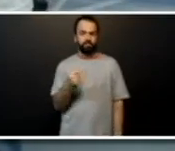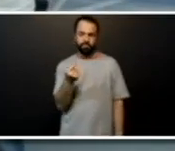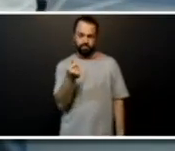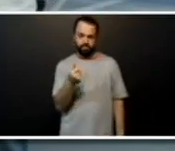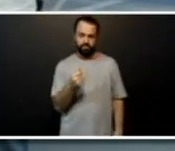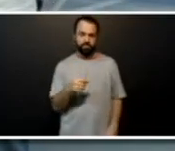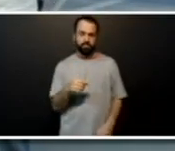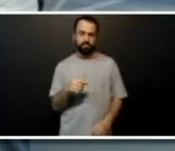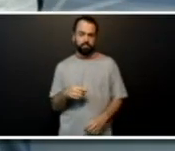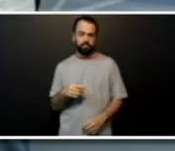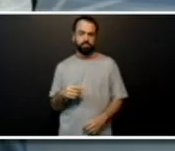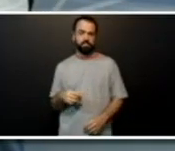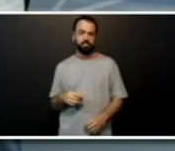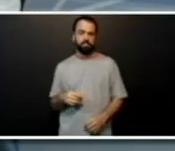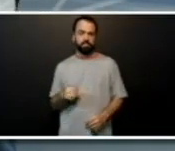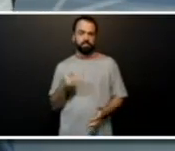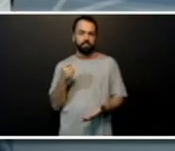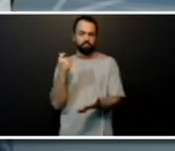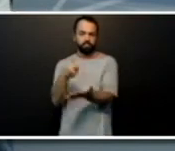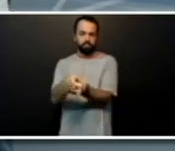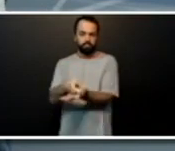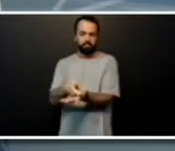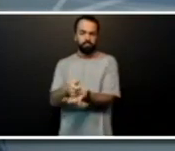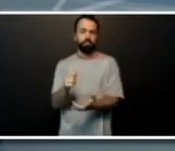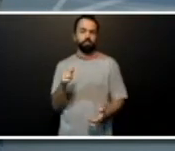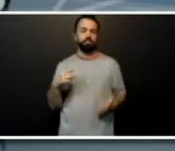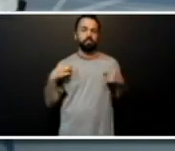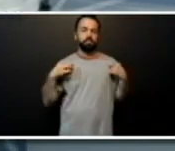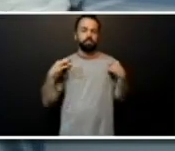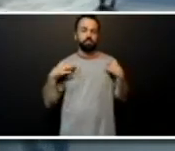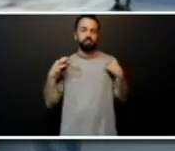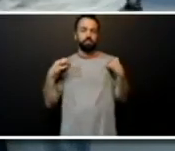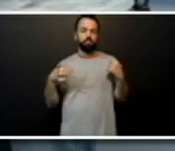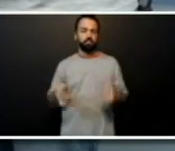dinheiro suficiente para comprar a blusa.